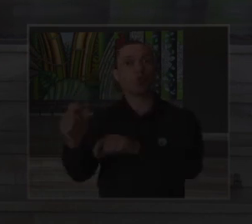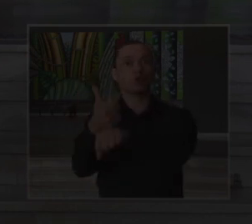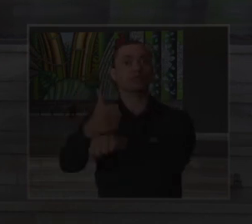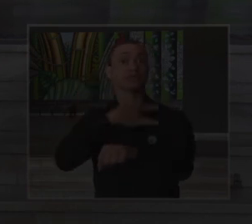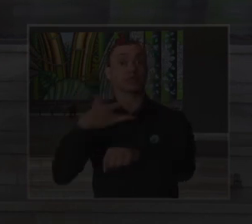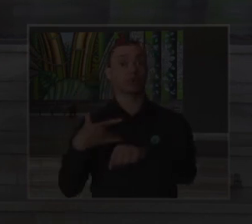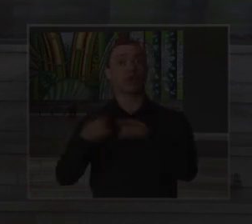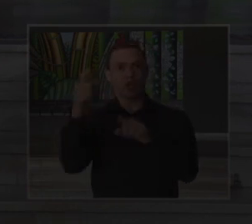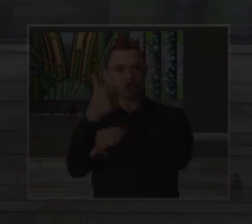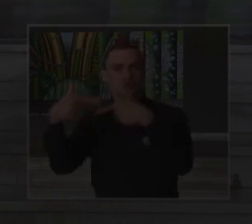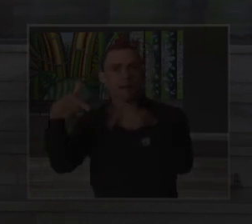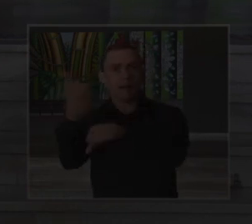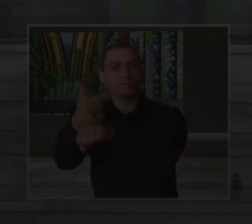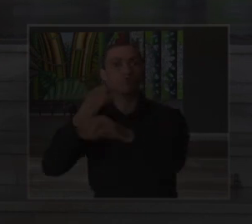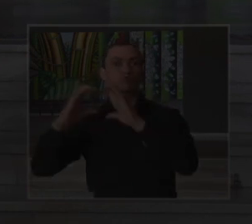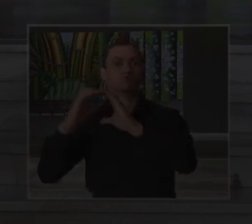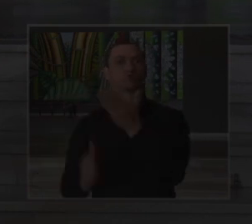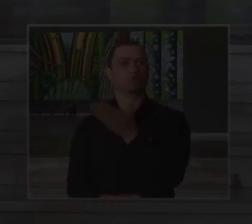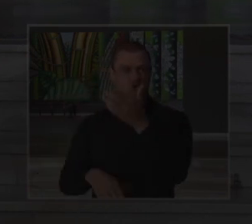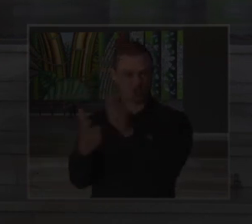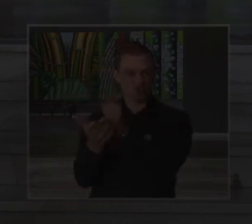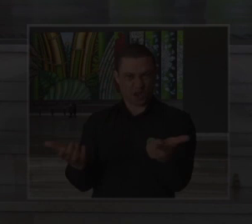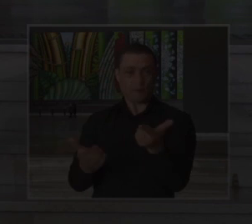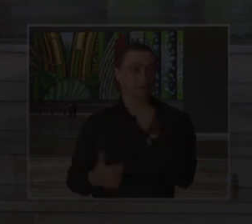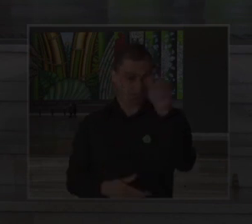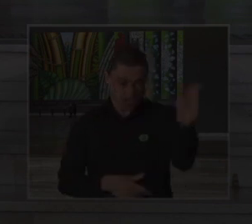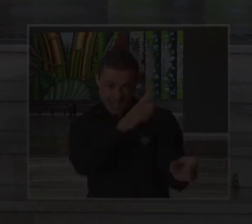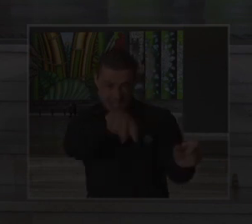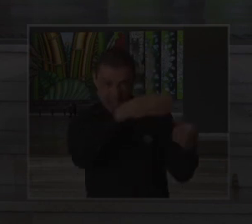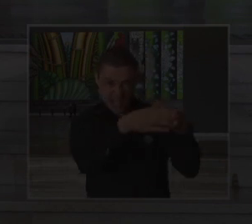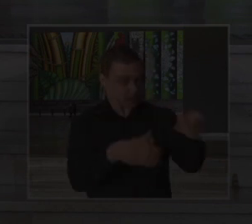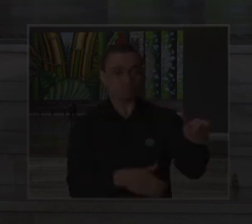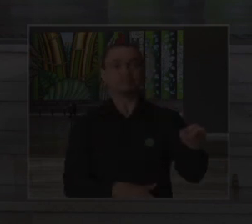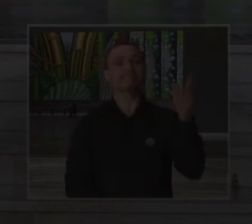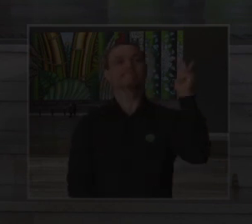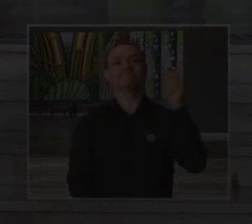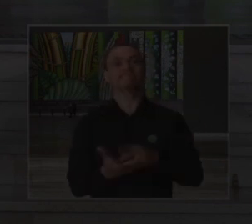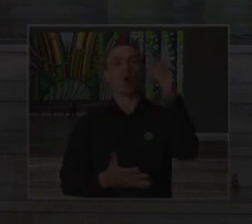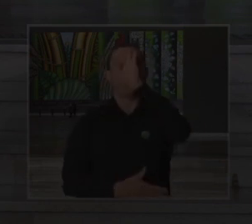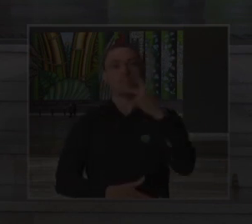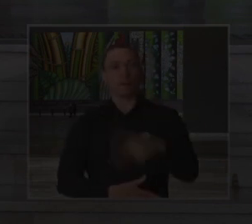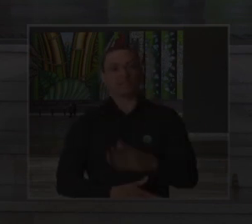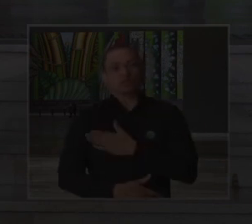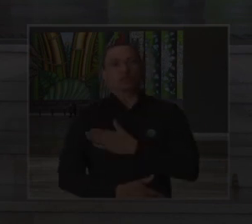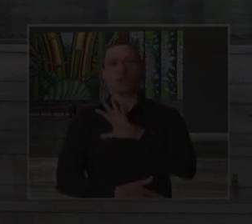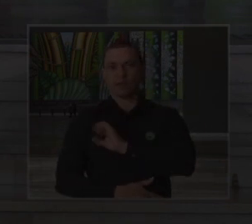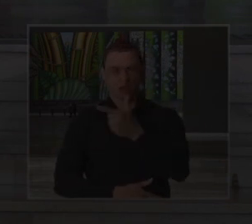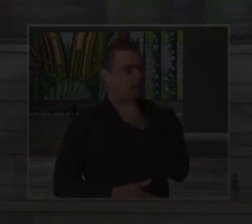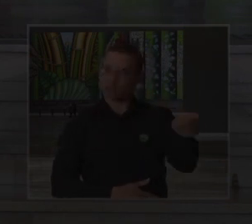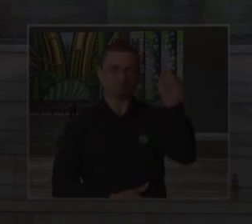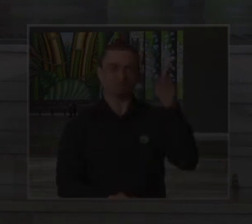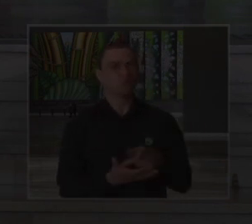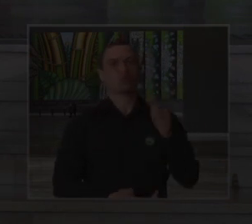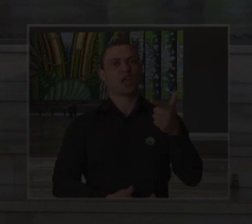e jornalistas. Vocês não representam os verdadeiros patriotas deste país e